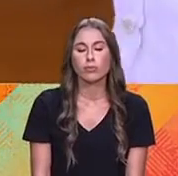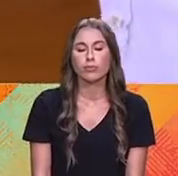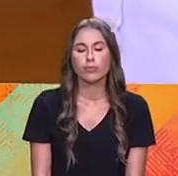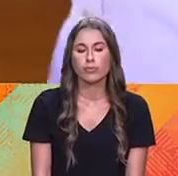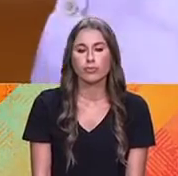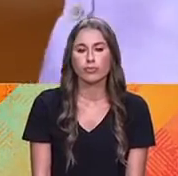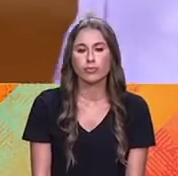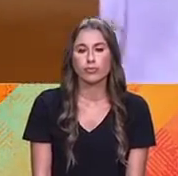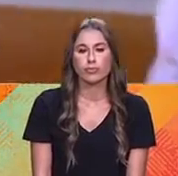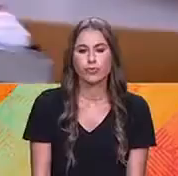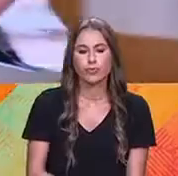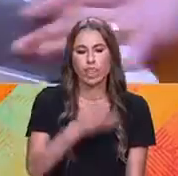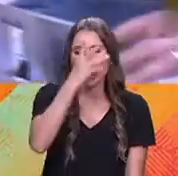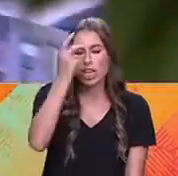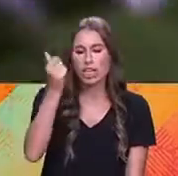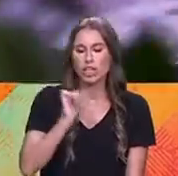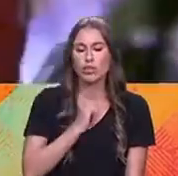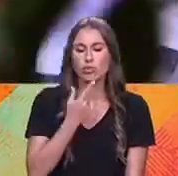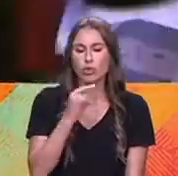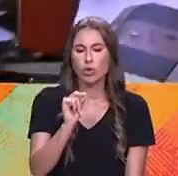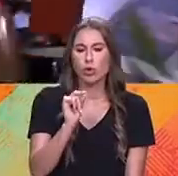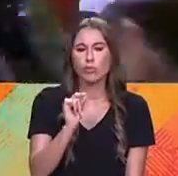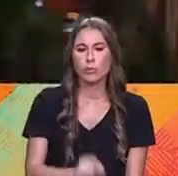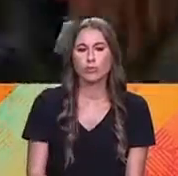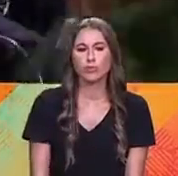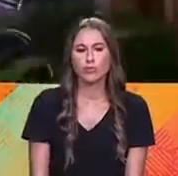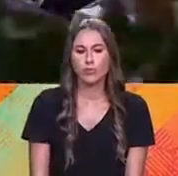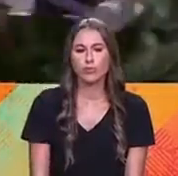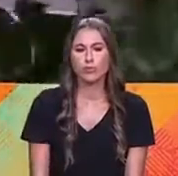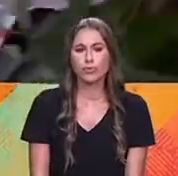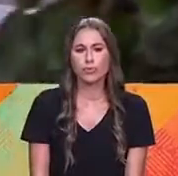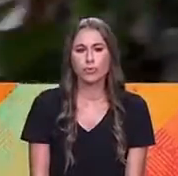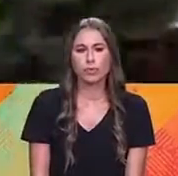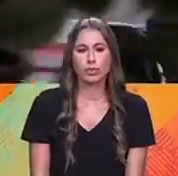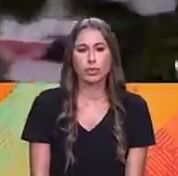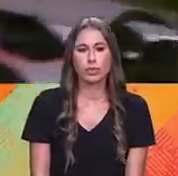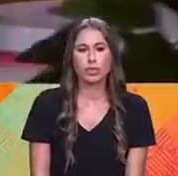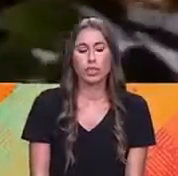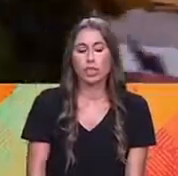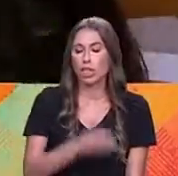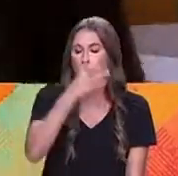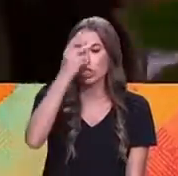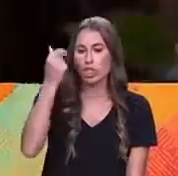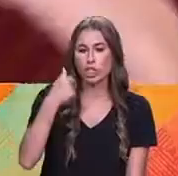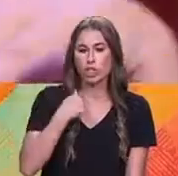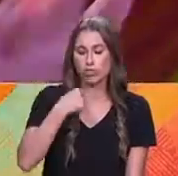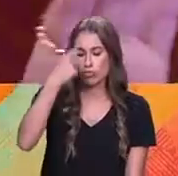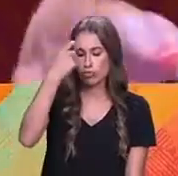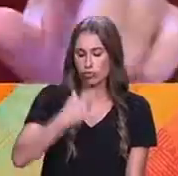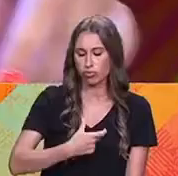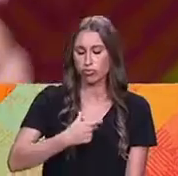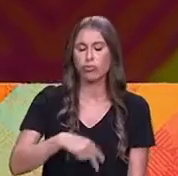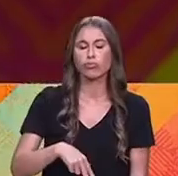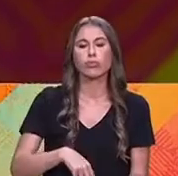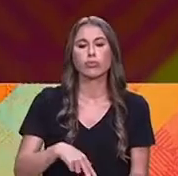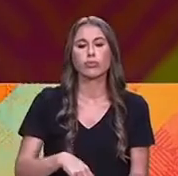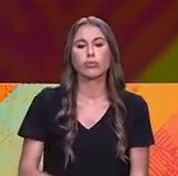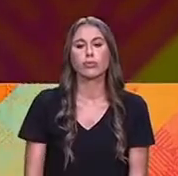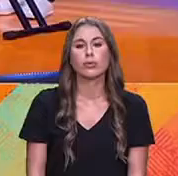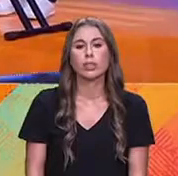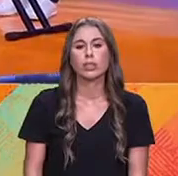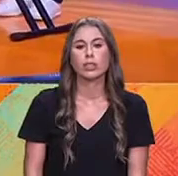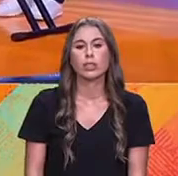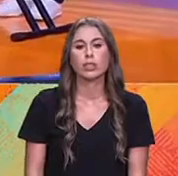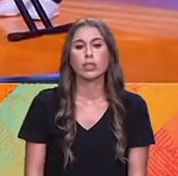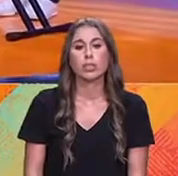entendas. Esquece o meu nome, não sei se consigo. Esquece que eu existo, e quero estar contigo. Mas